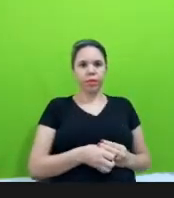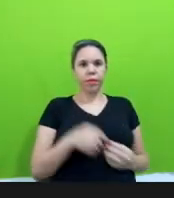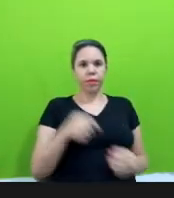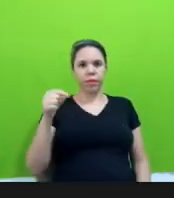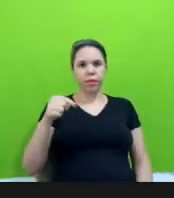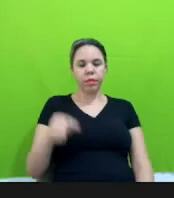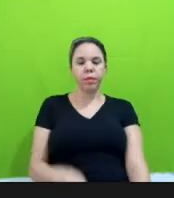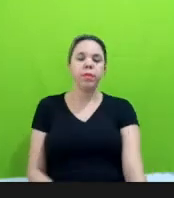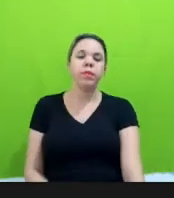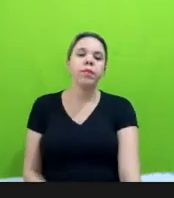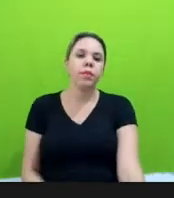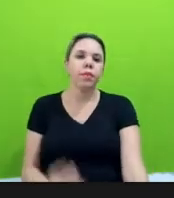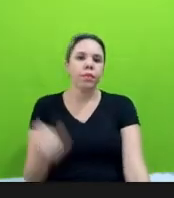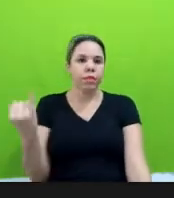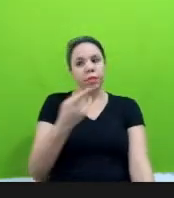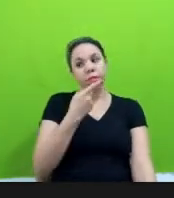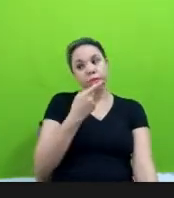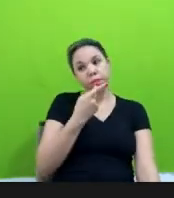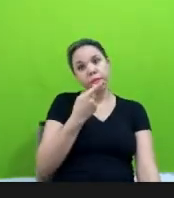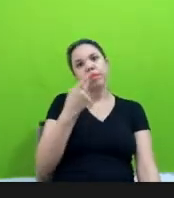é importante que a gente possa